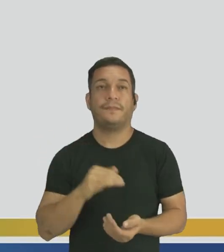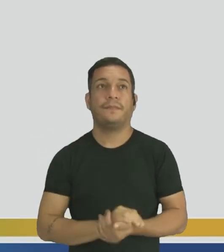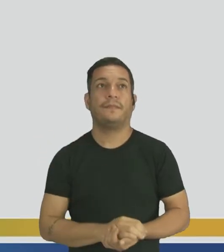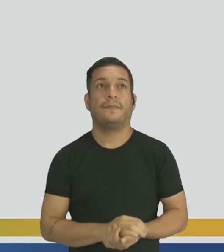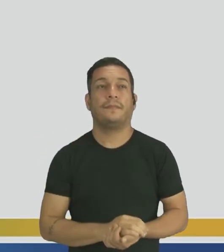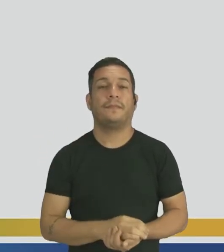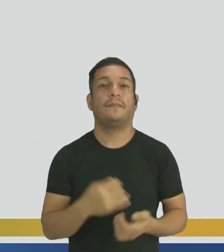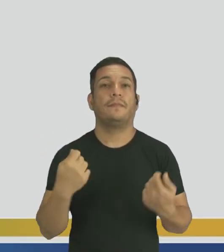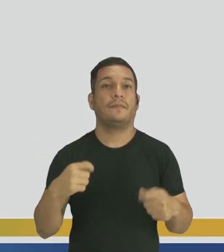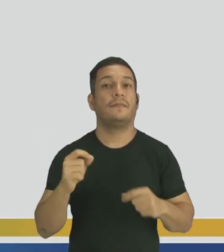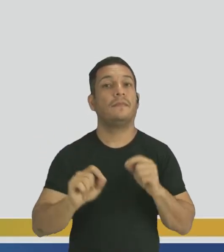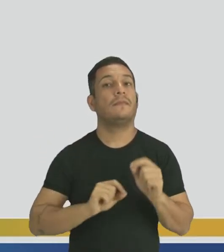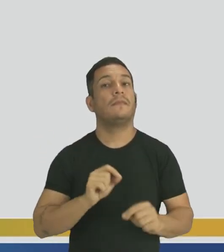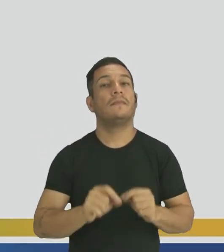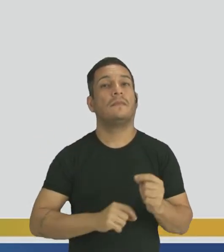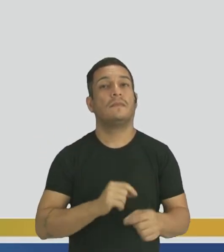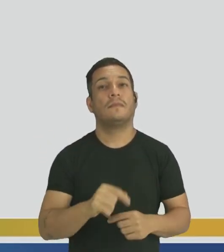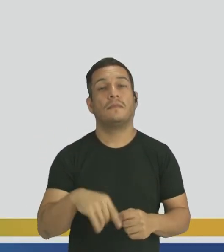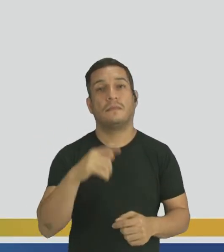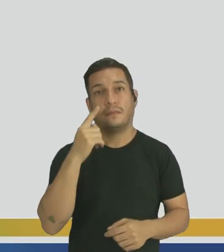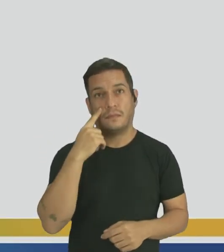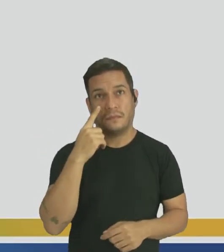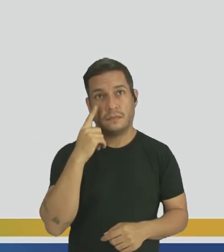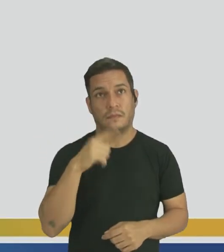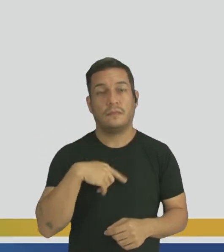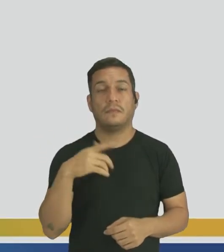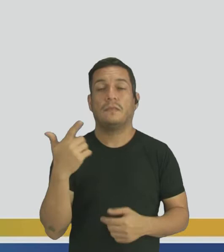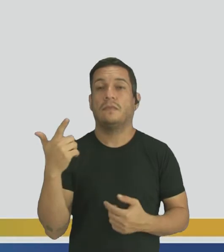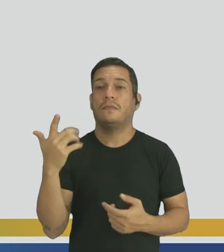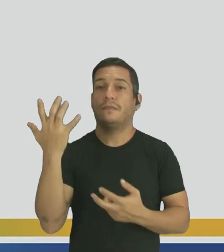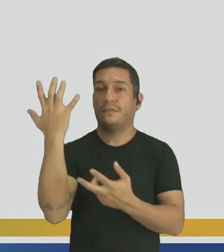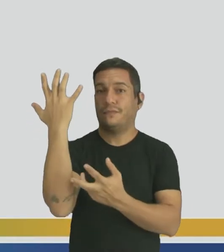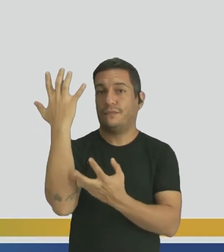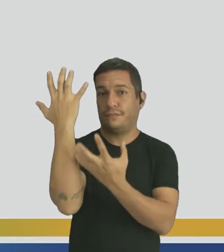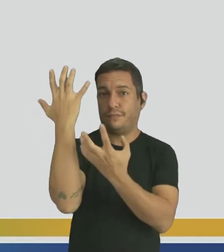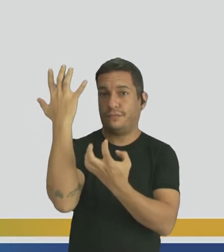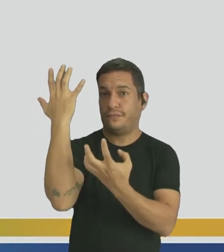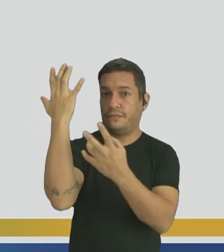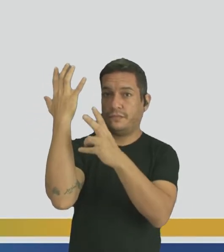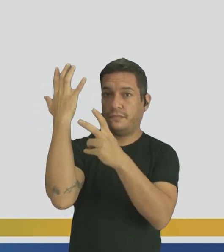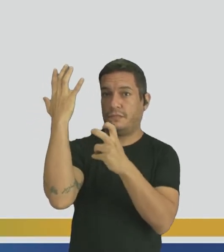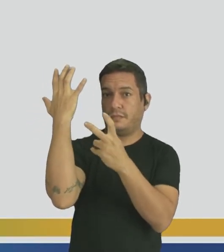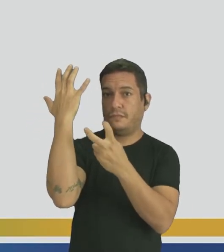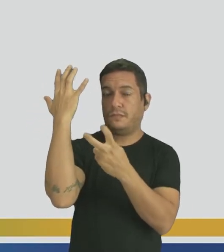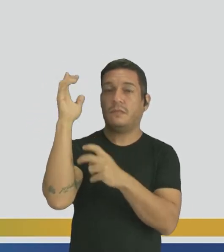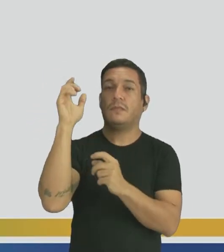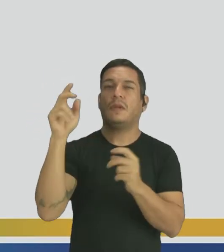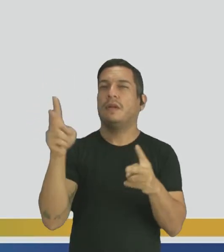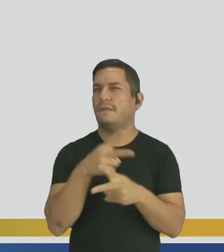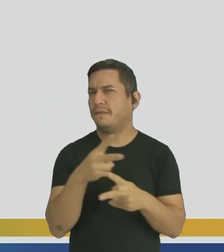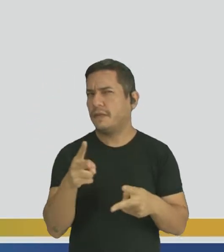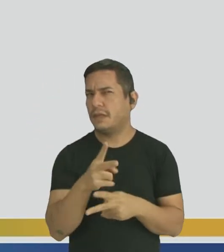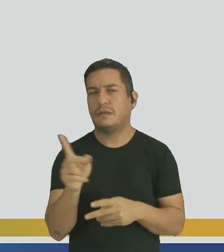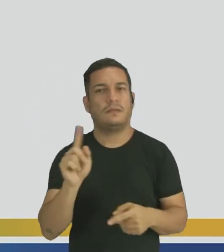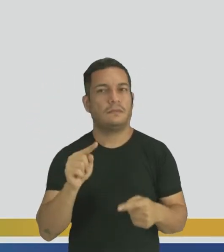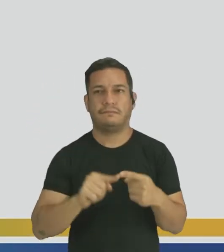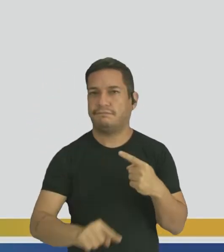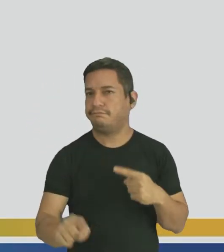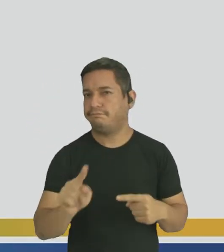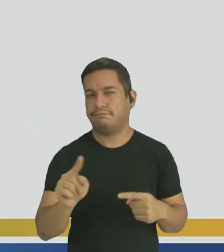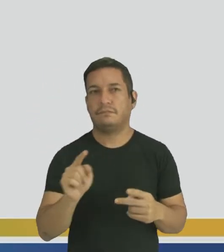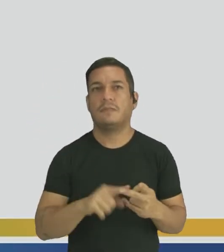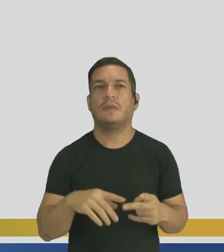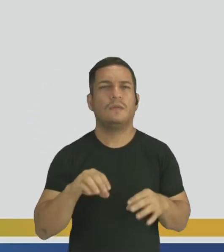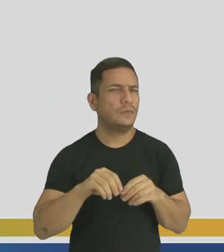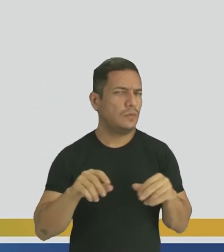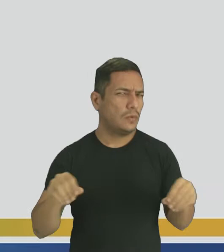ela precisou e não recebeu? Será que foi o vento? Não, não foi o vento, né? Será